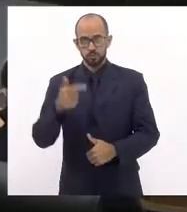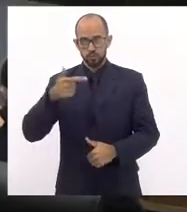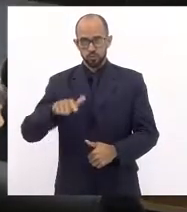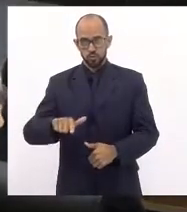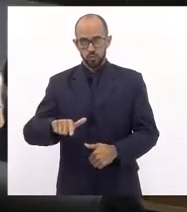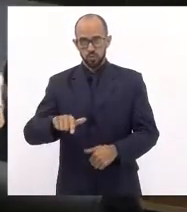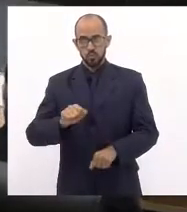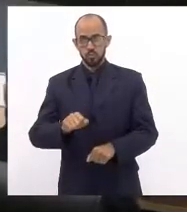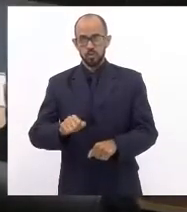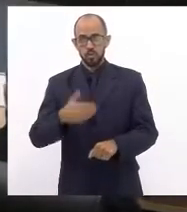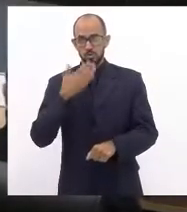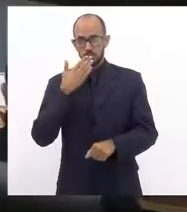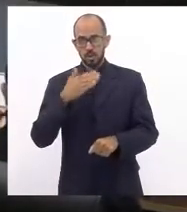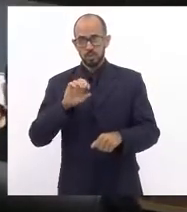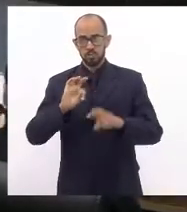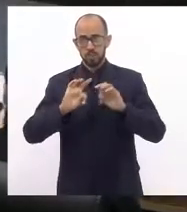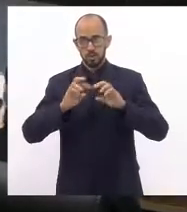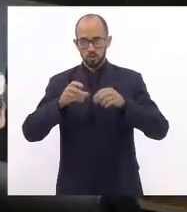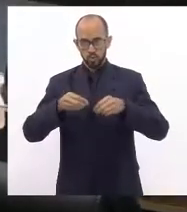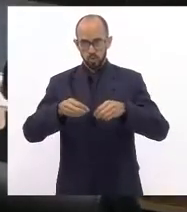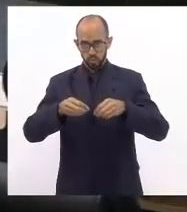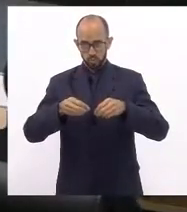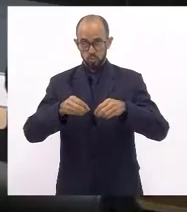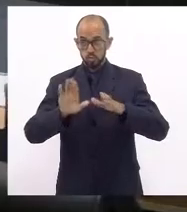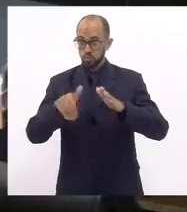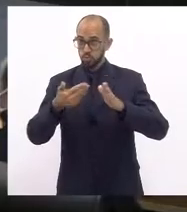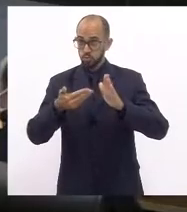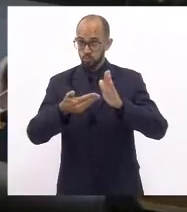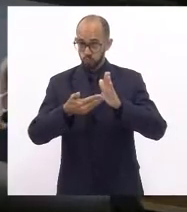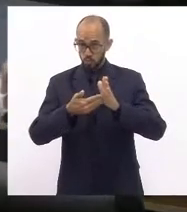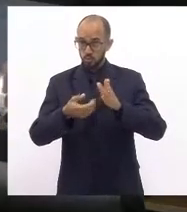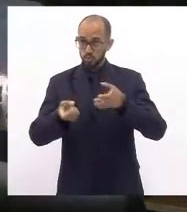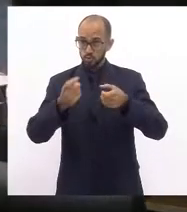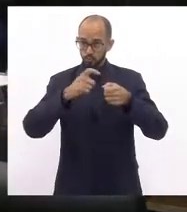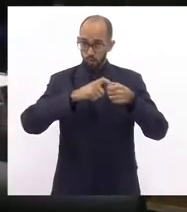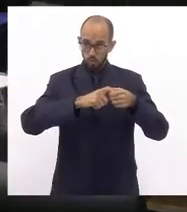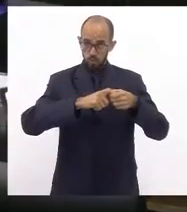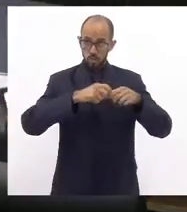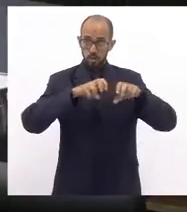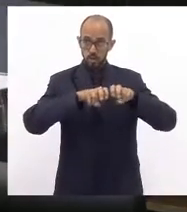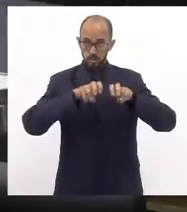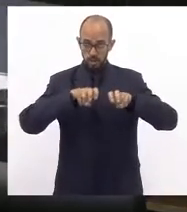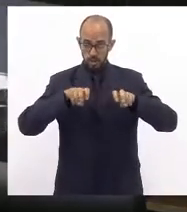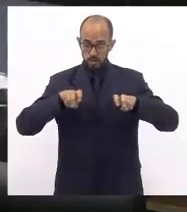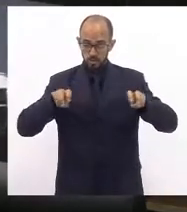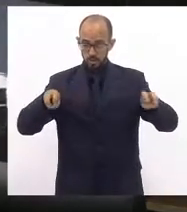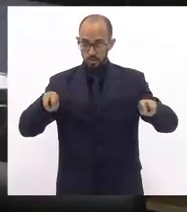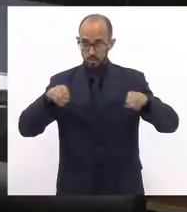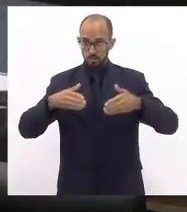Novamente, peço para que todos tomem os seus assentos, por gentileza.